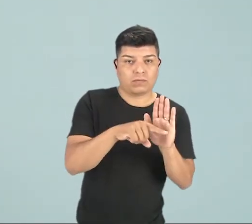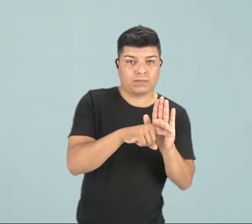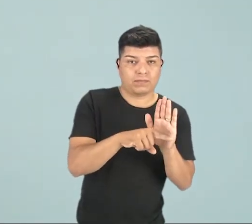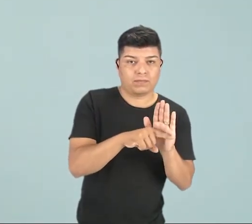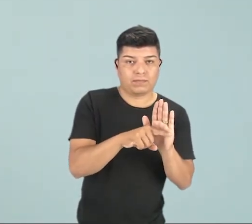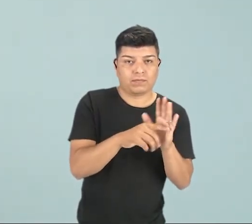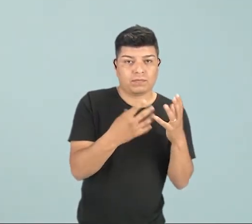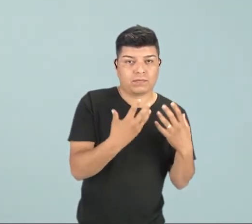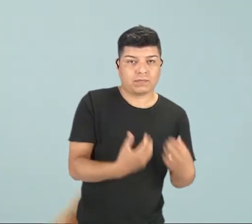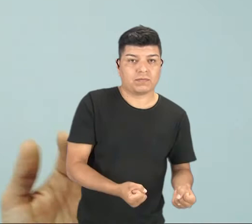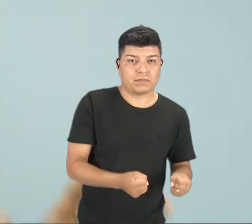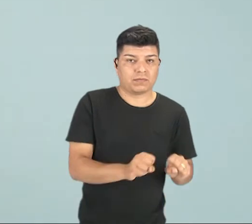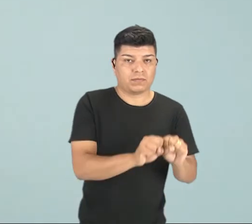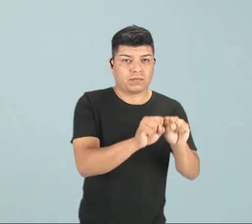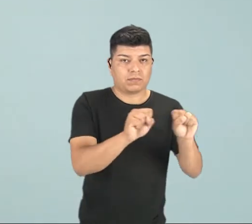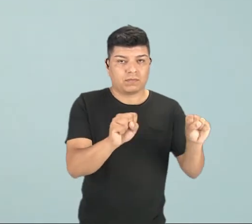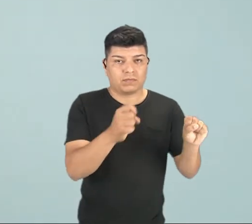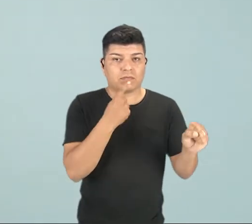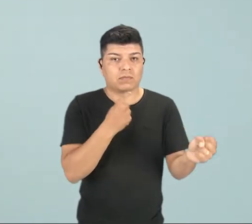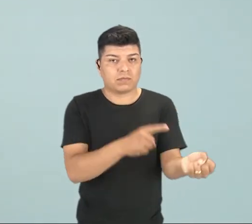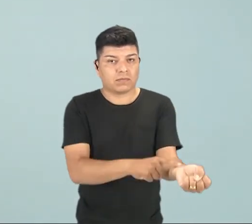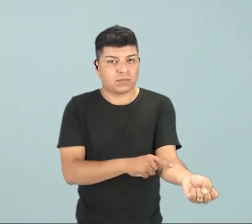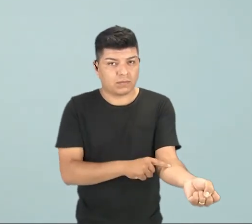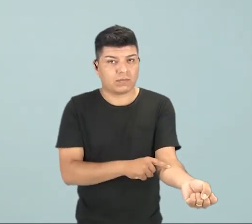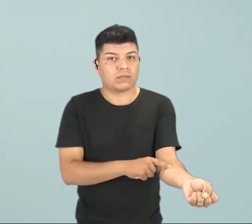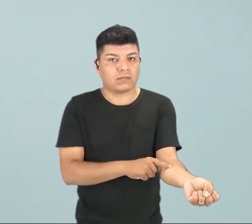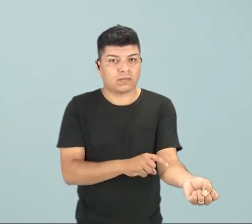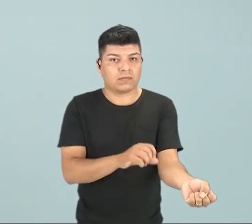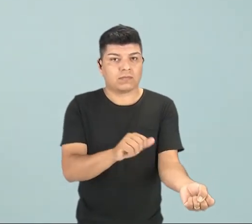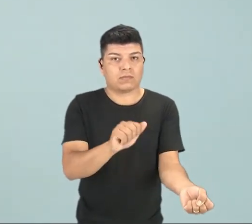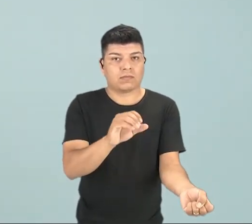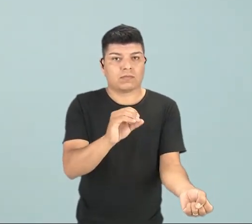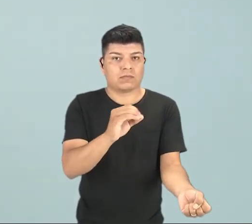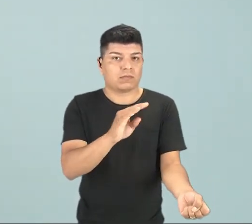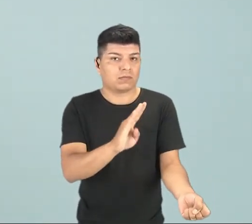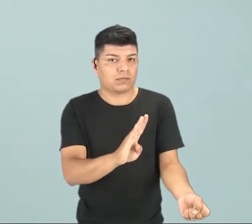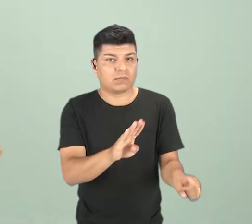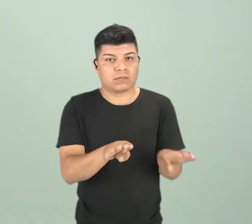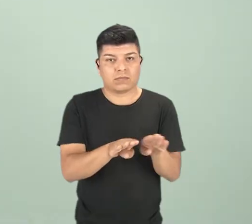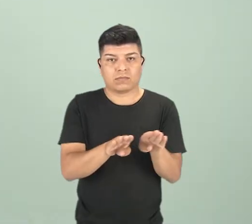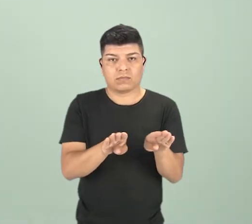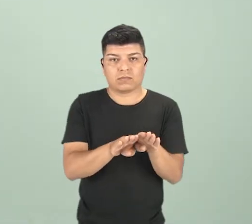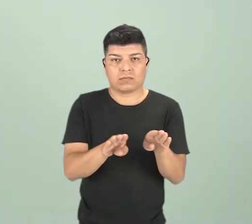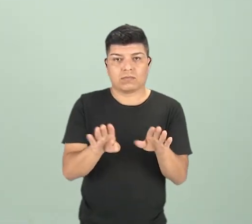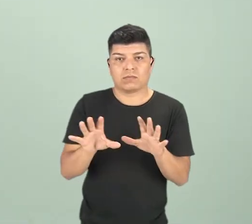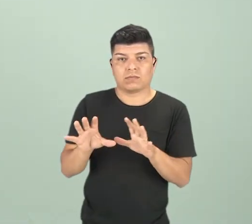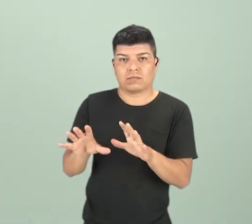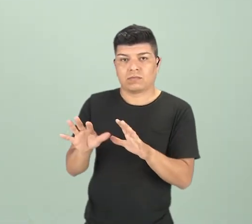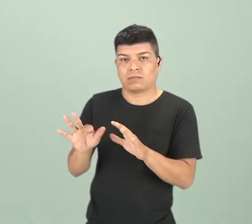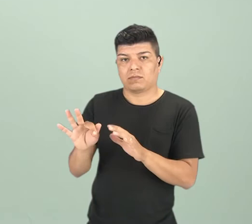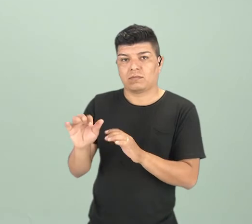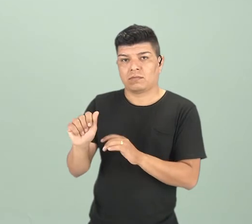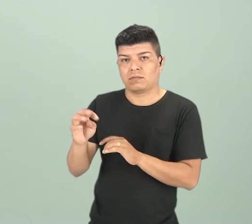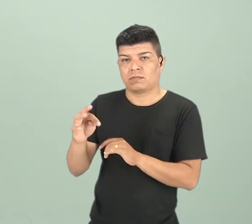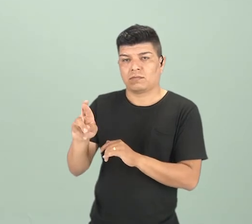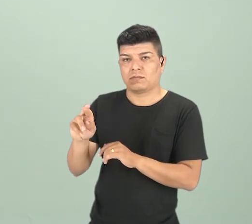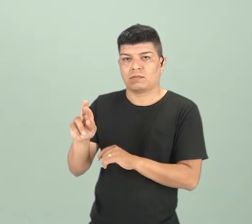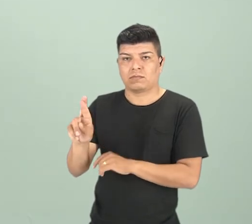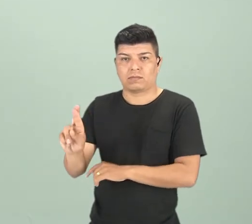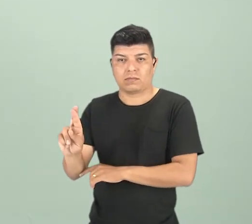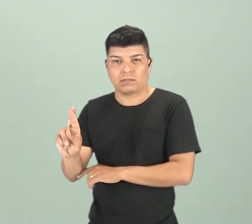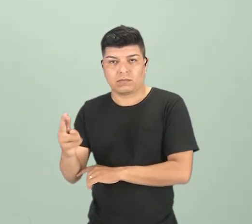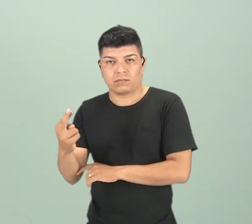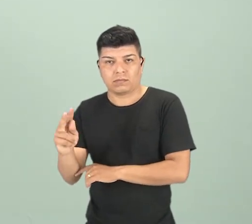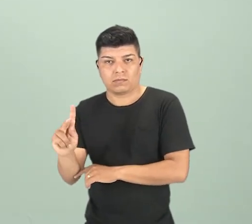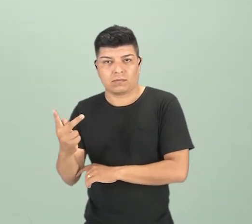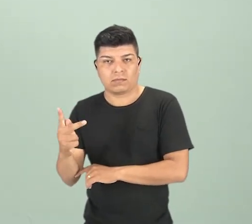recessivo tanto para o sistema sanguíneo, AOB, quanto também para o fator RH, tudo bem? Tem